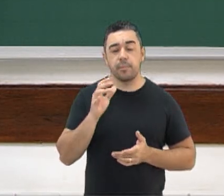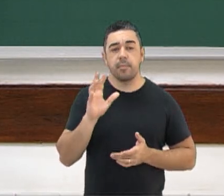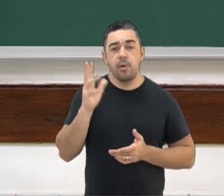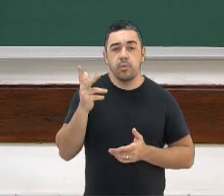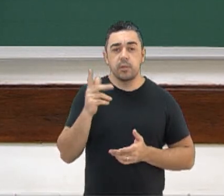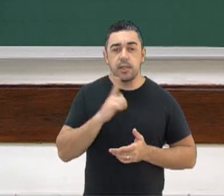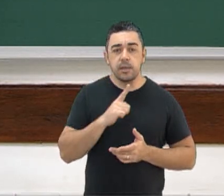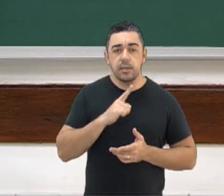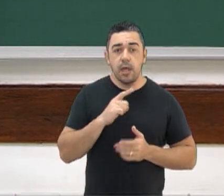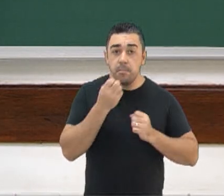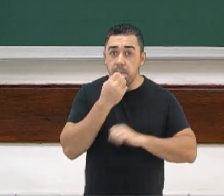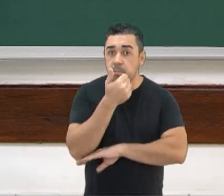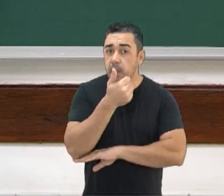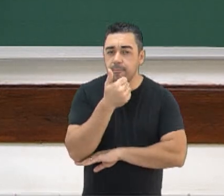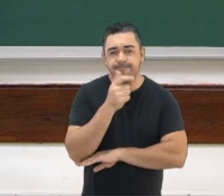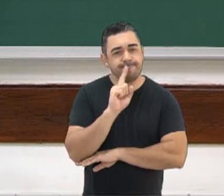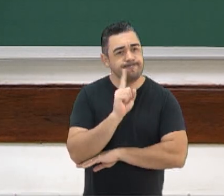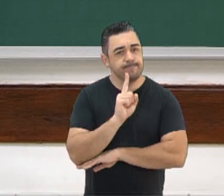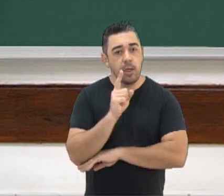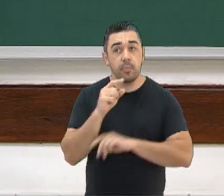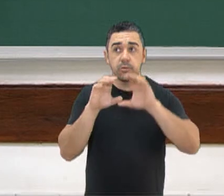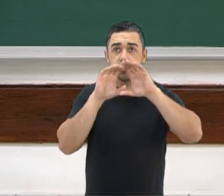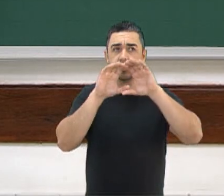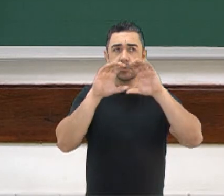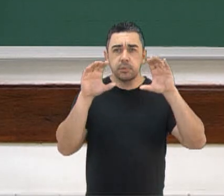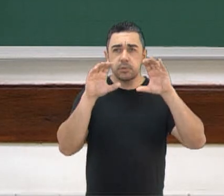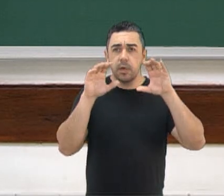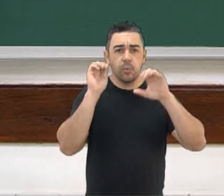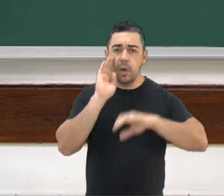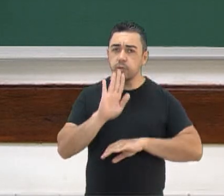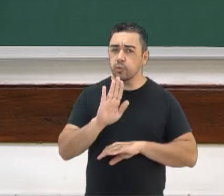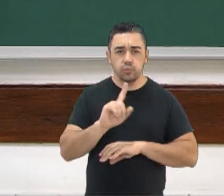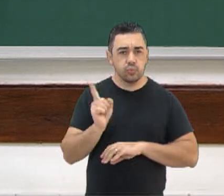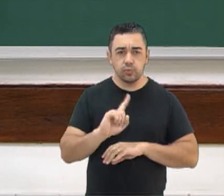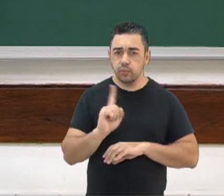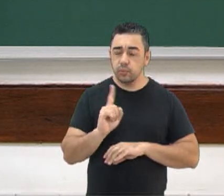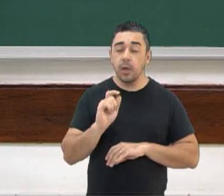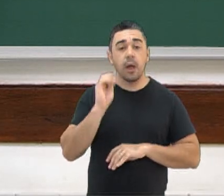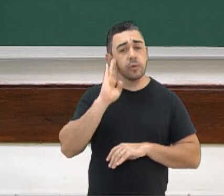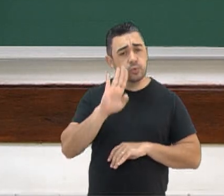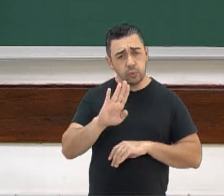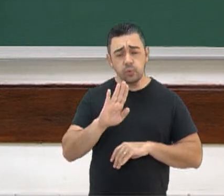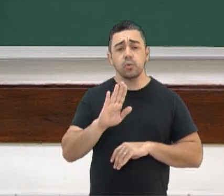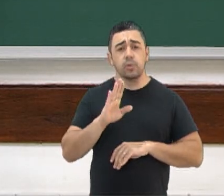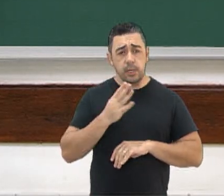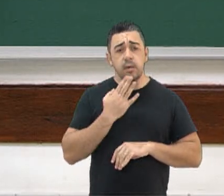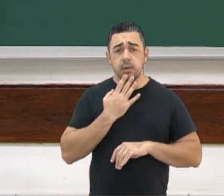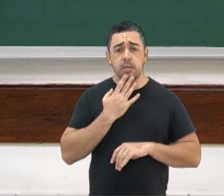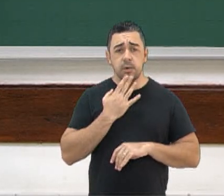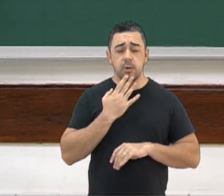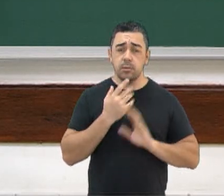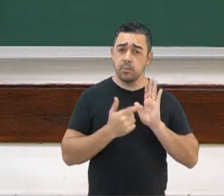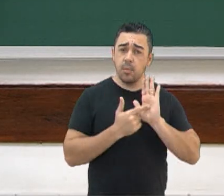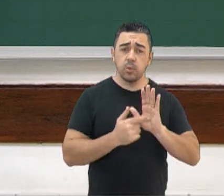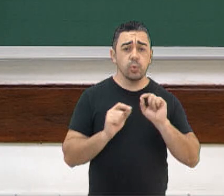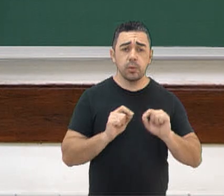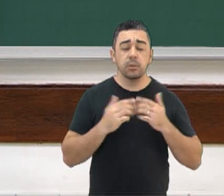de estar tudo bem, porque o céu não está azul. E azul é uma cor que